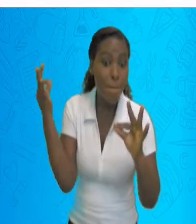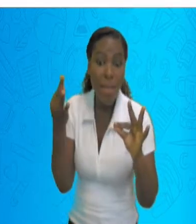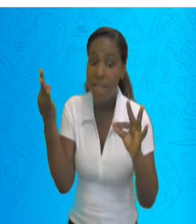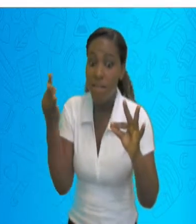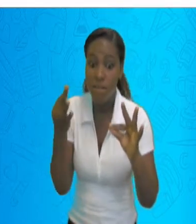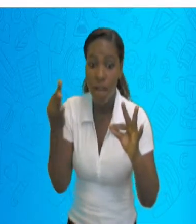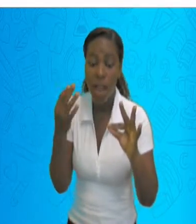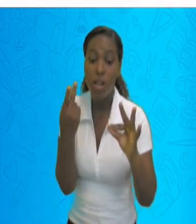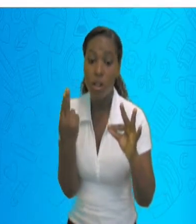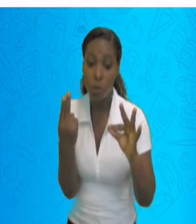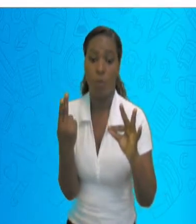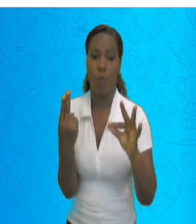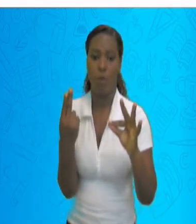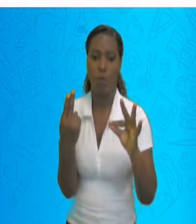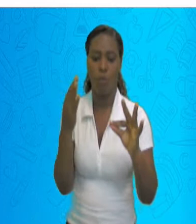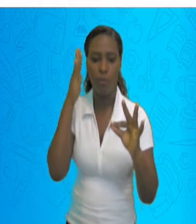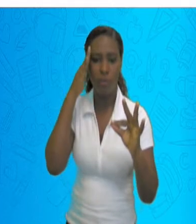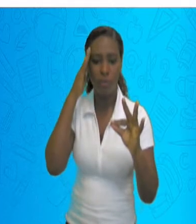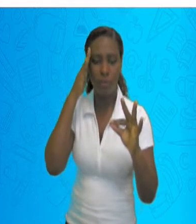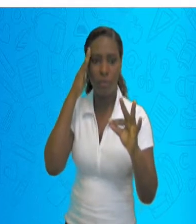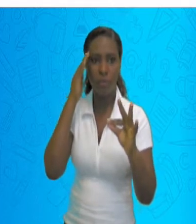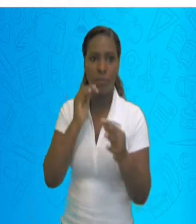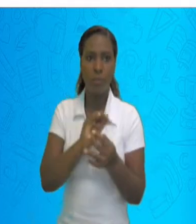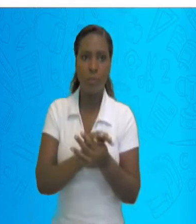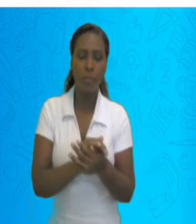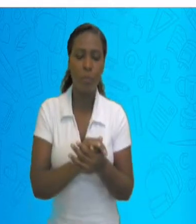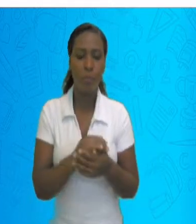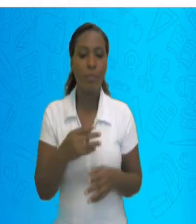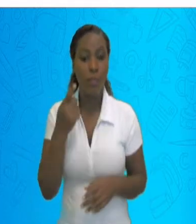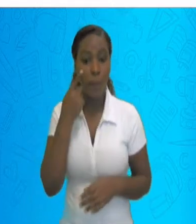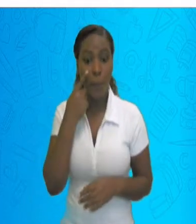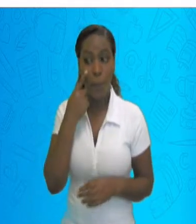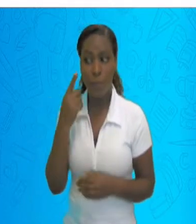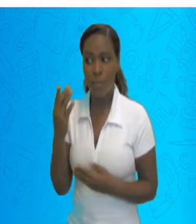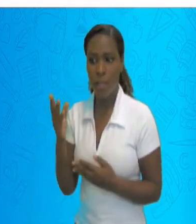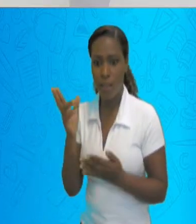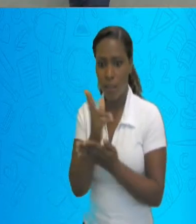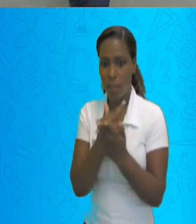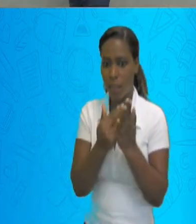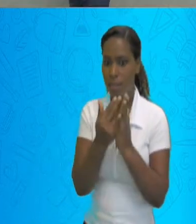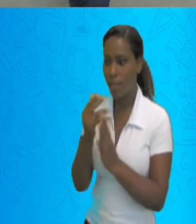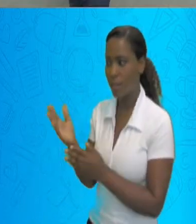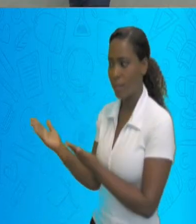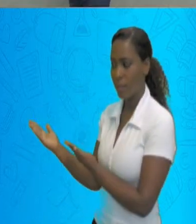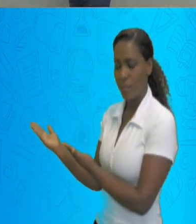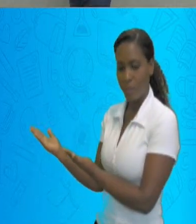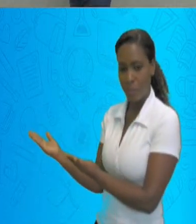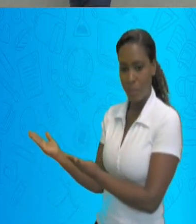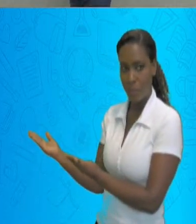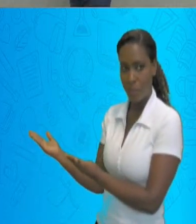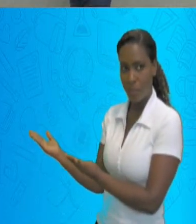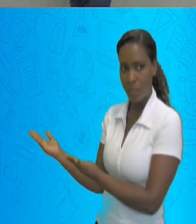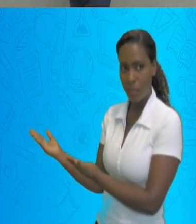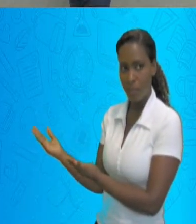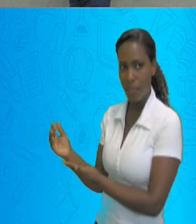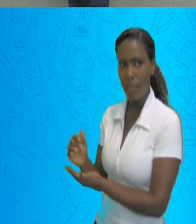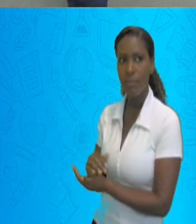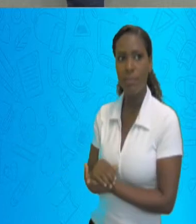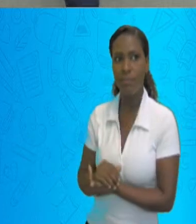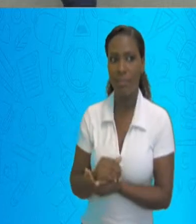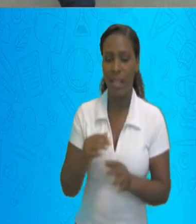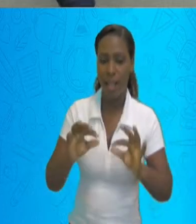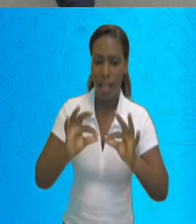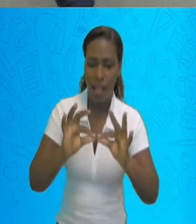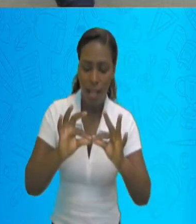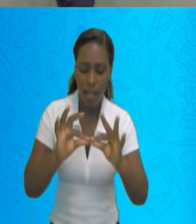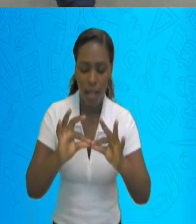vamos continuar vendo um círculo, né? Mas com essa base aqui, eu tenho semicírculo. E a